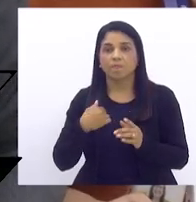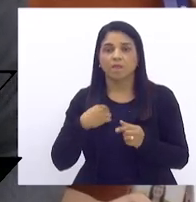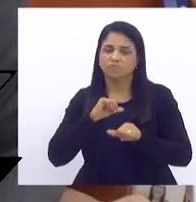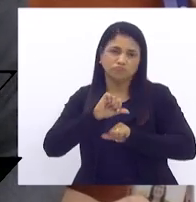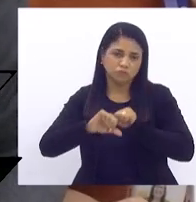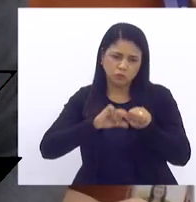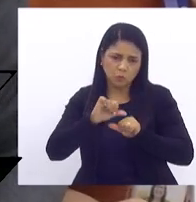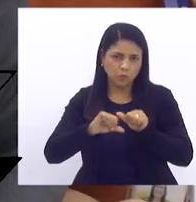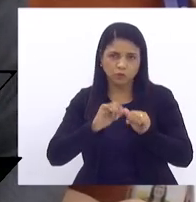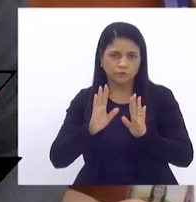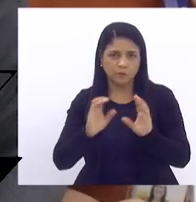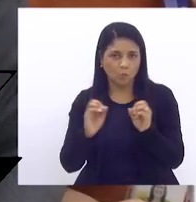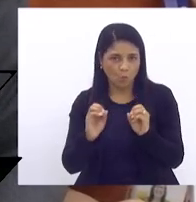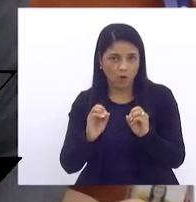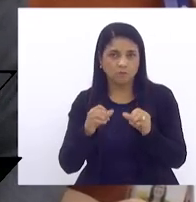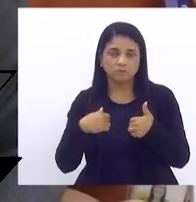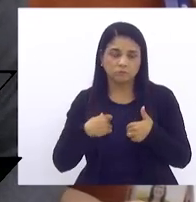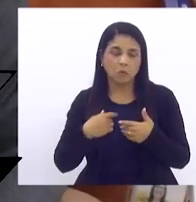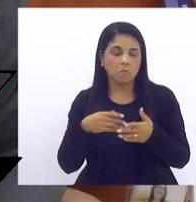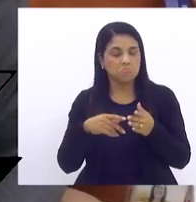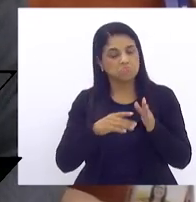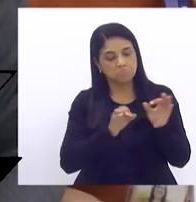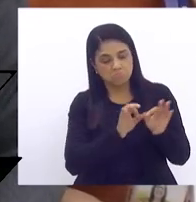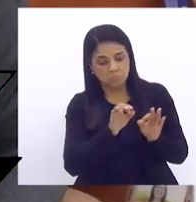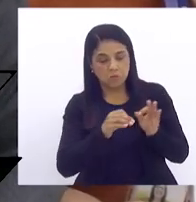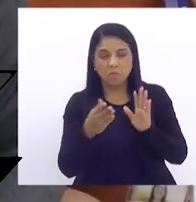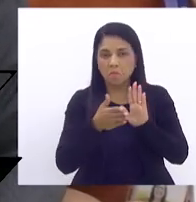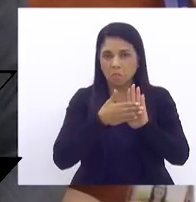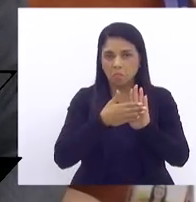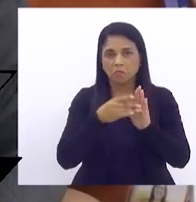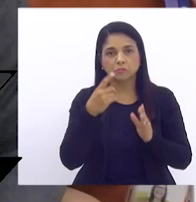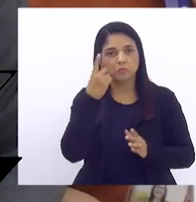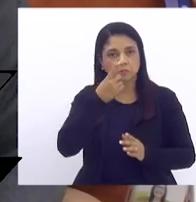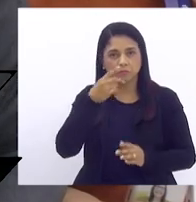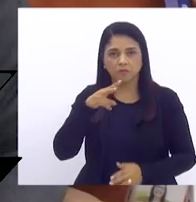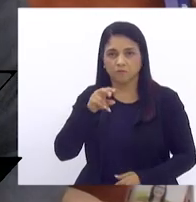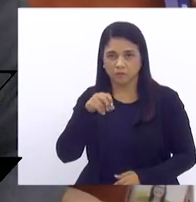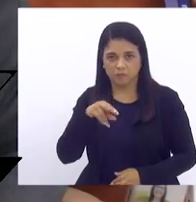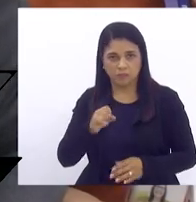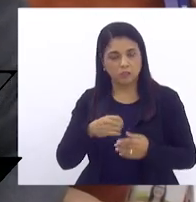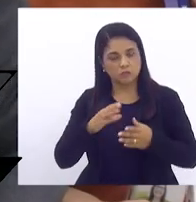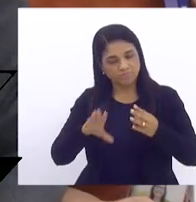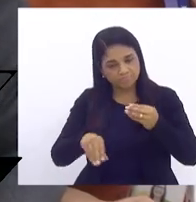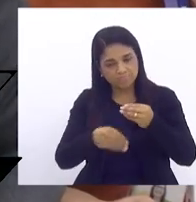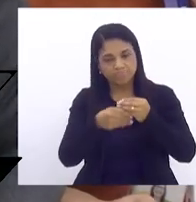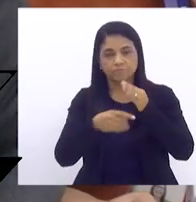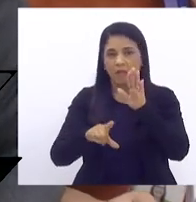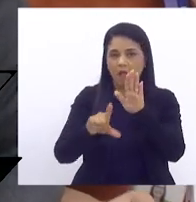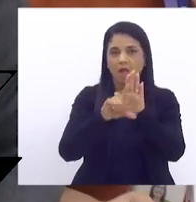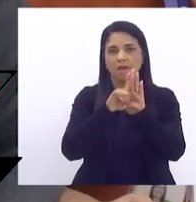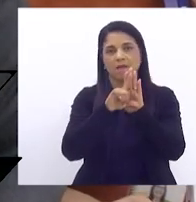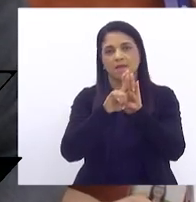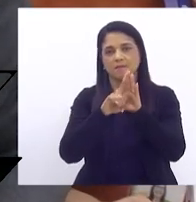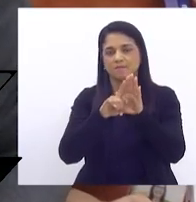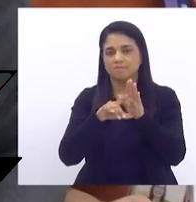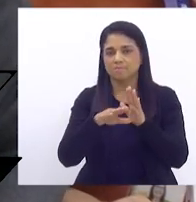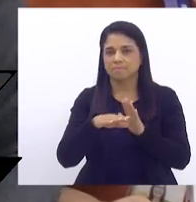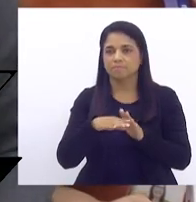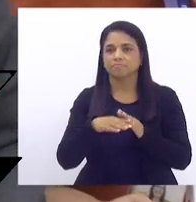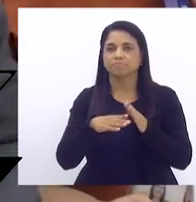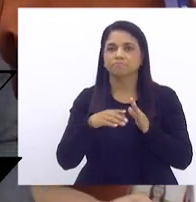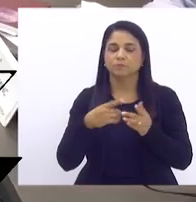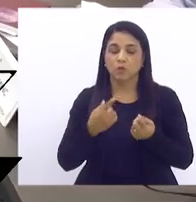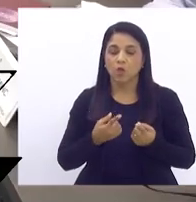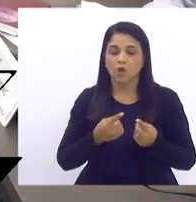modifica, perfeito, acho que o programa proposto pelo deputado vai enriquecer a legislação voltada para o combate à evasão